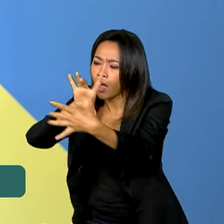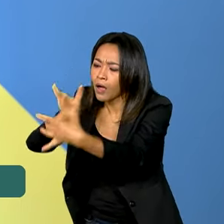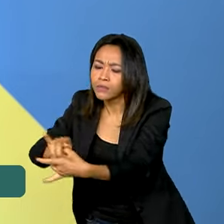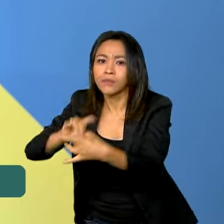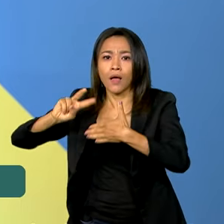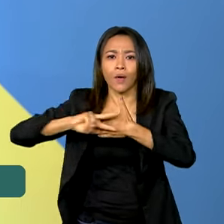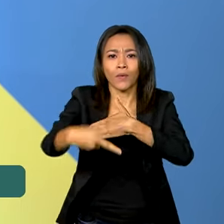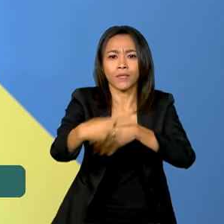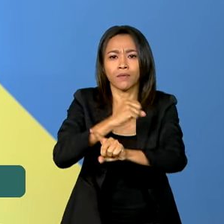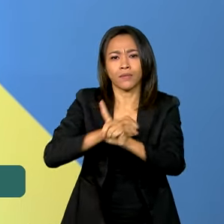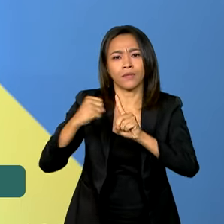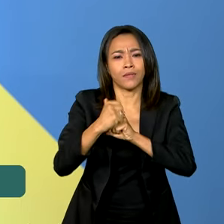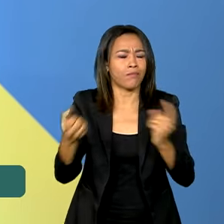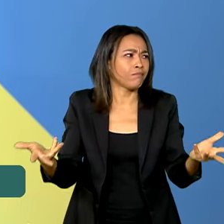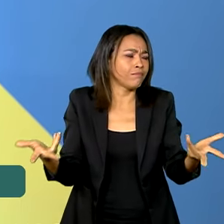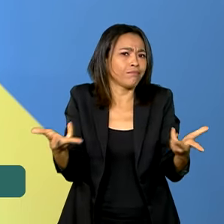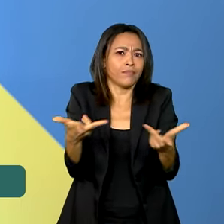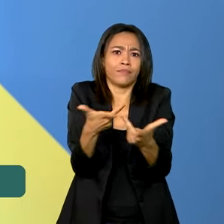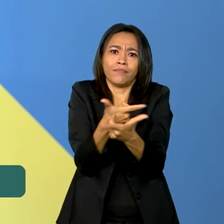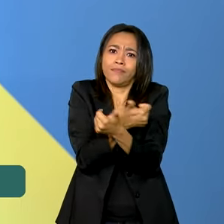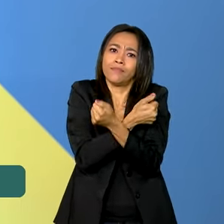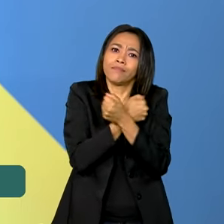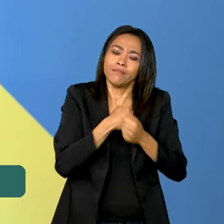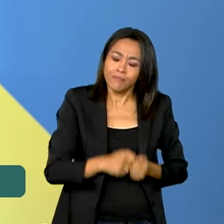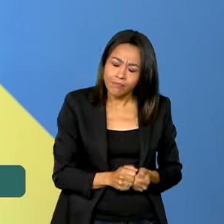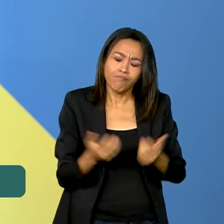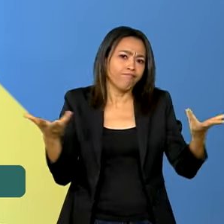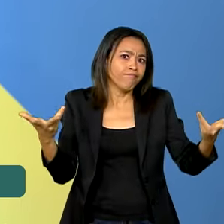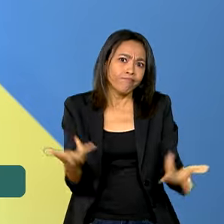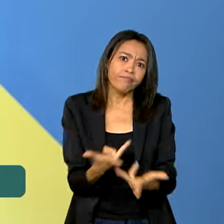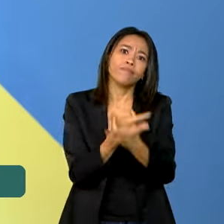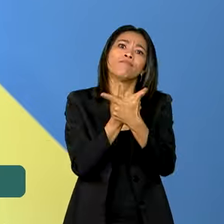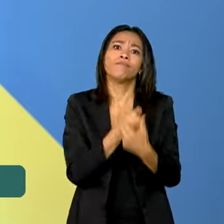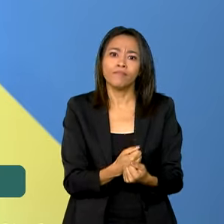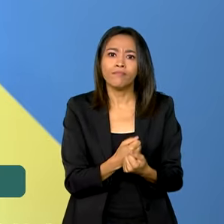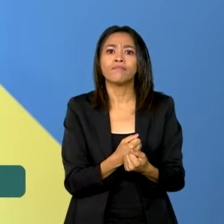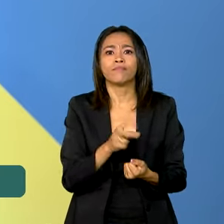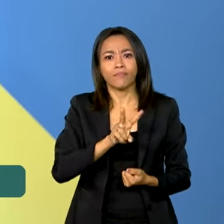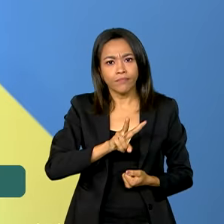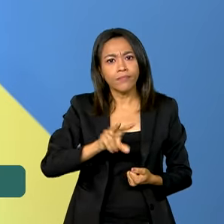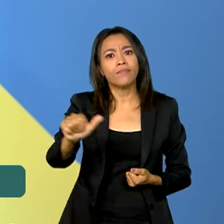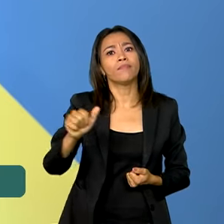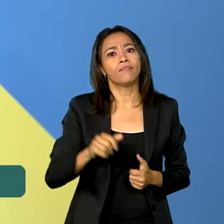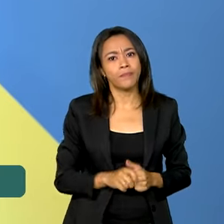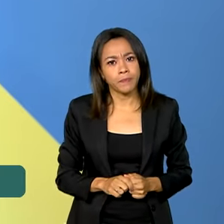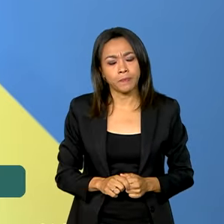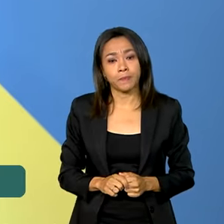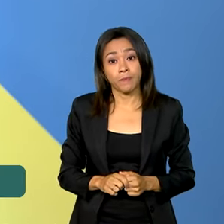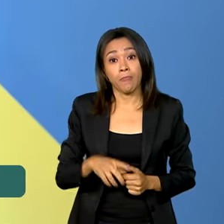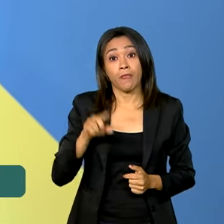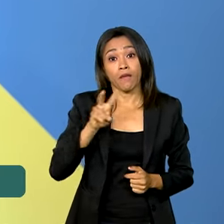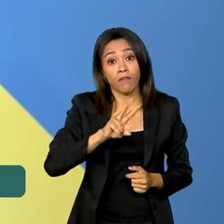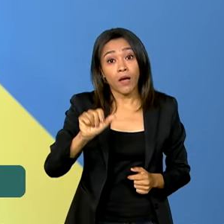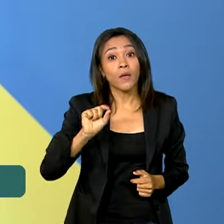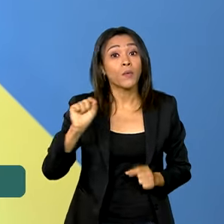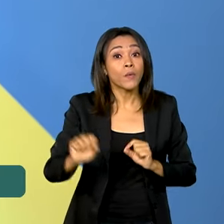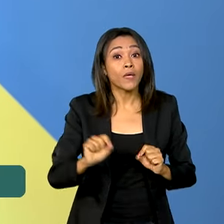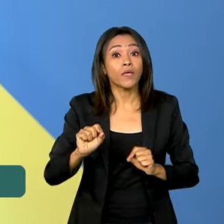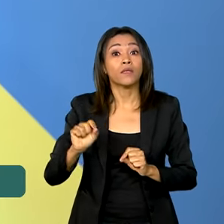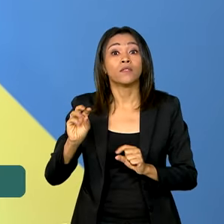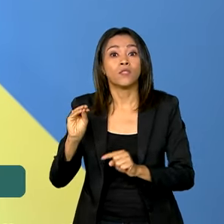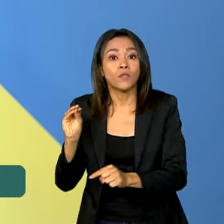vai ser extraordinária. Vai ser extraordinária e vai também entrar na métrica social. Vai entrar na métrica de